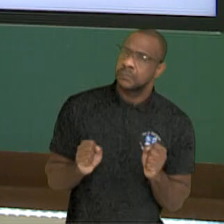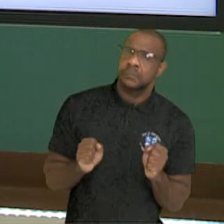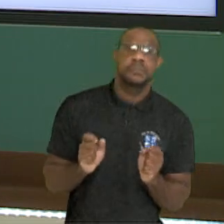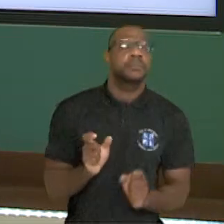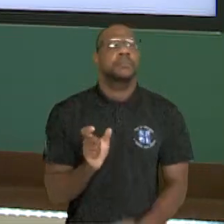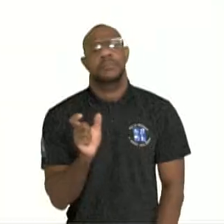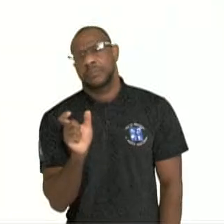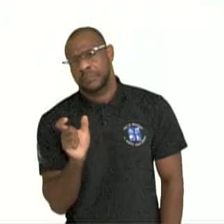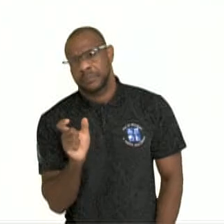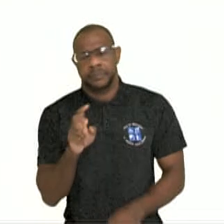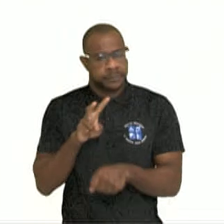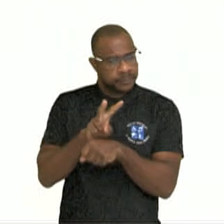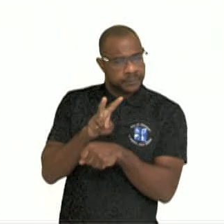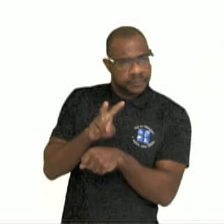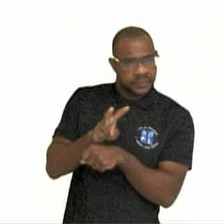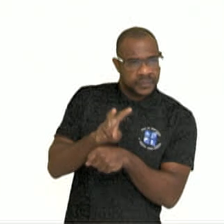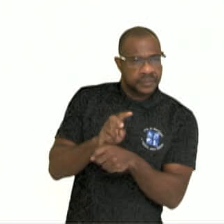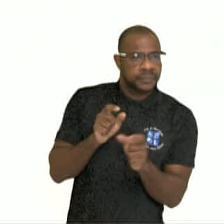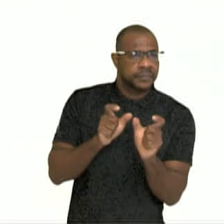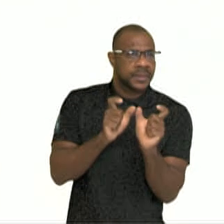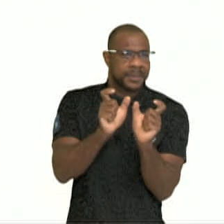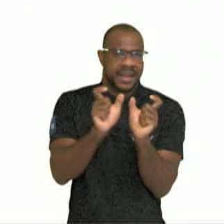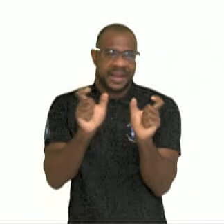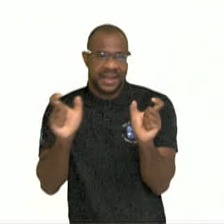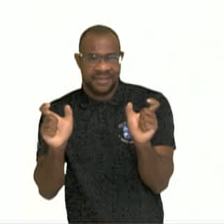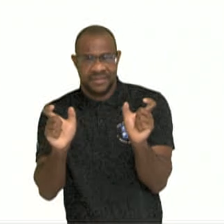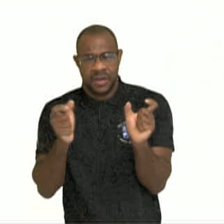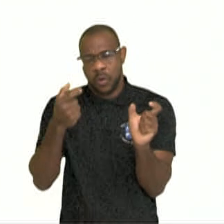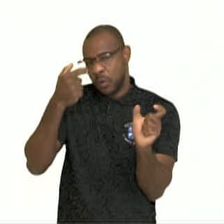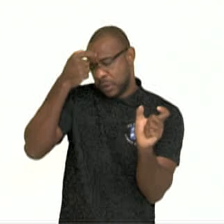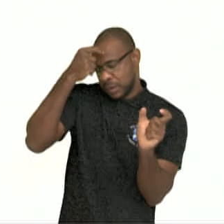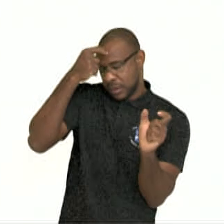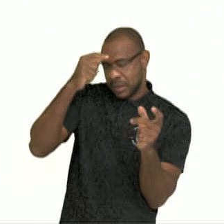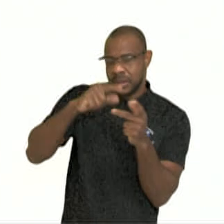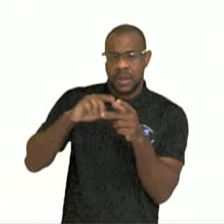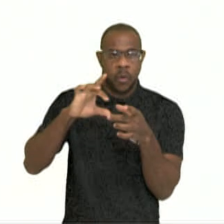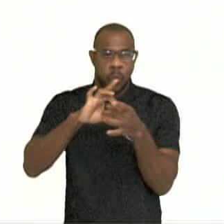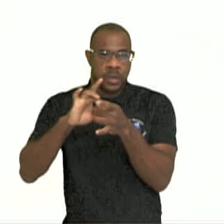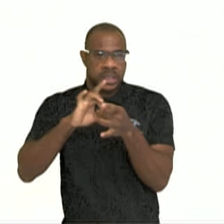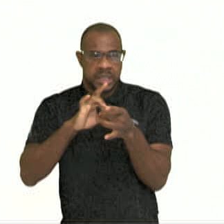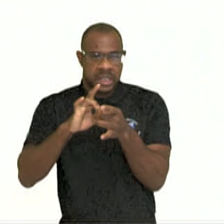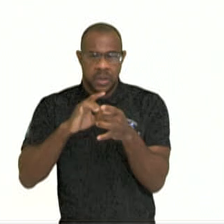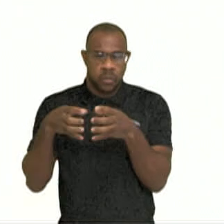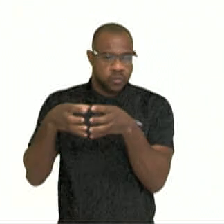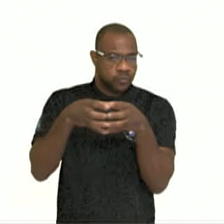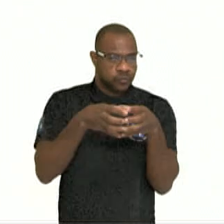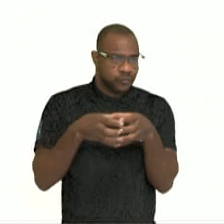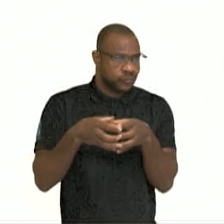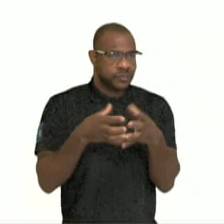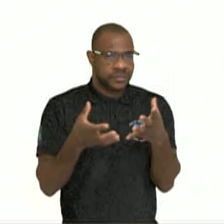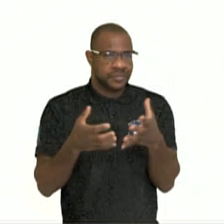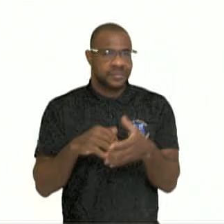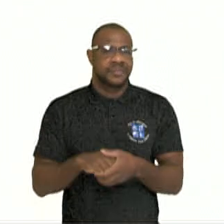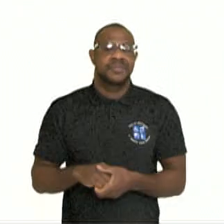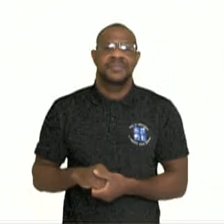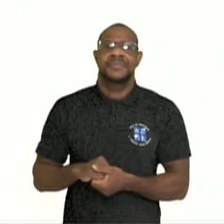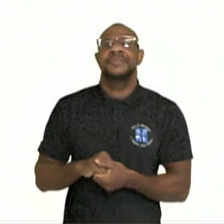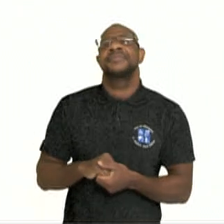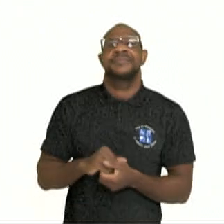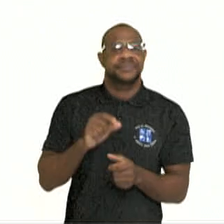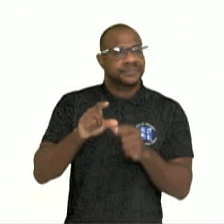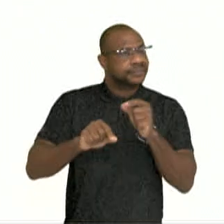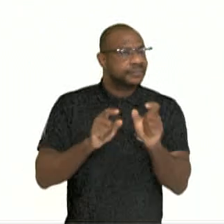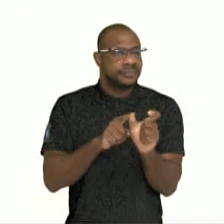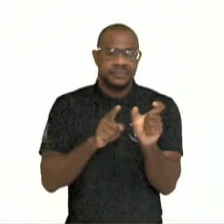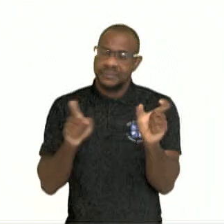palavra preservação, conscientização, união, coletividade, né? Mesmo que em sua resposta você não tenha escolhido